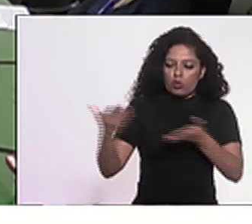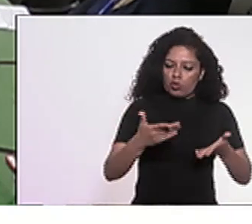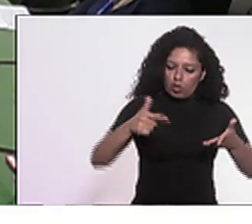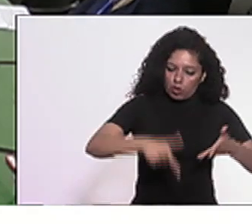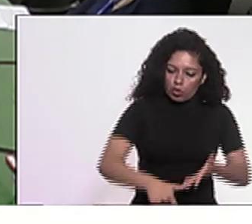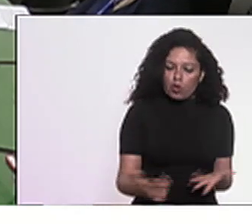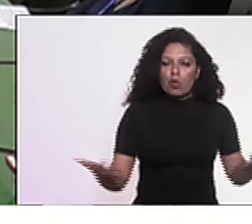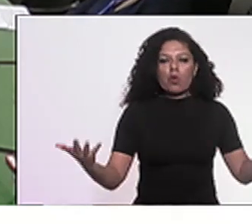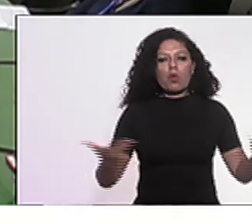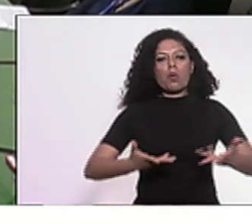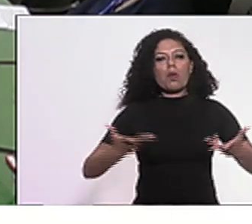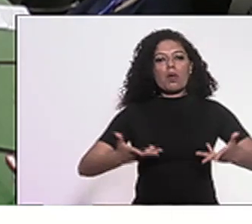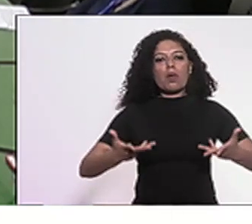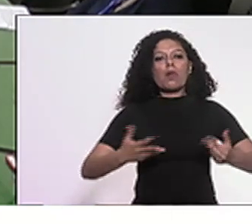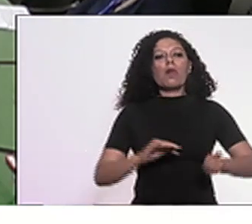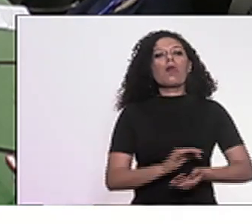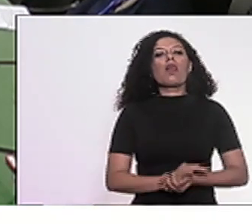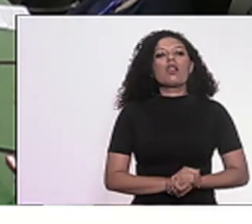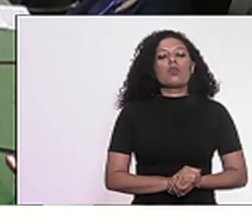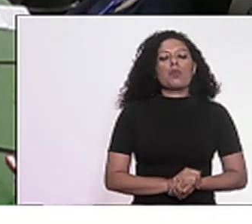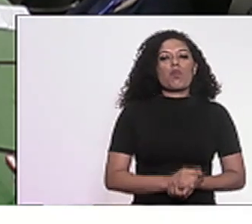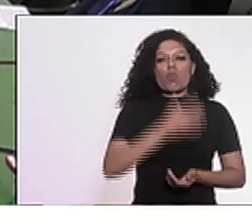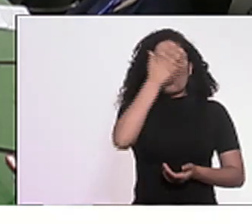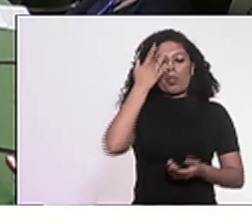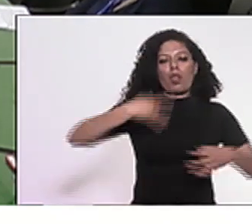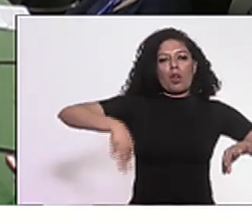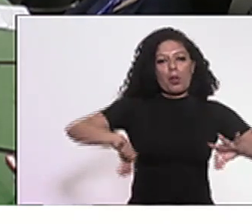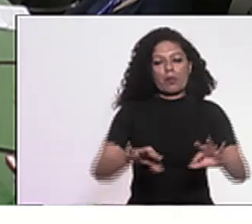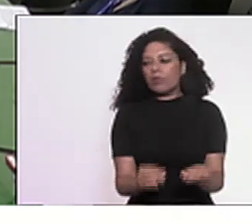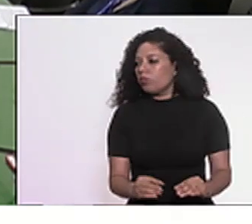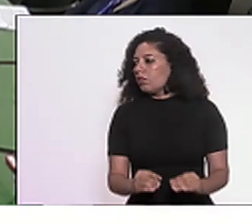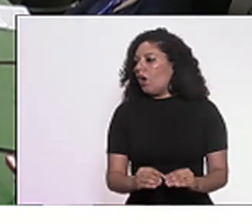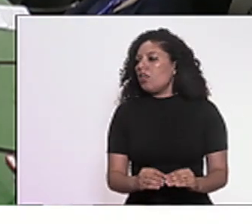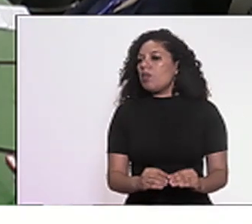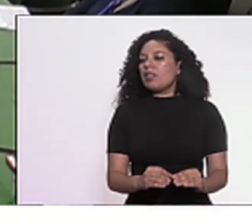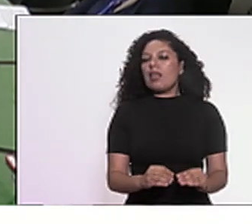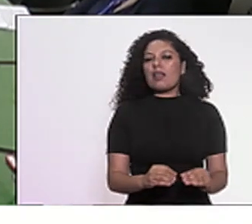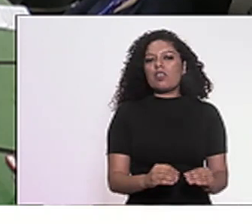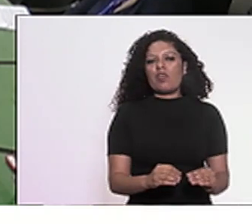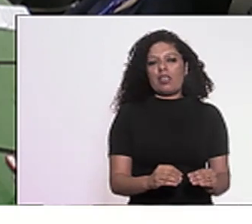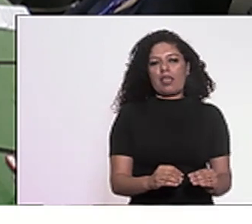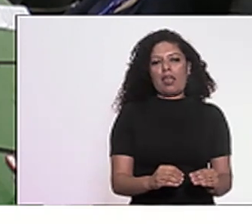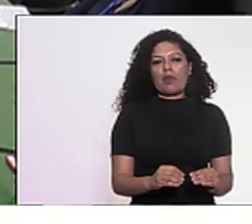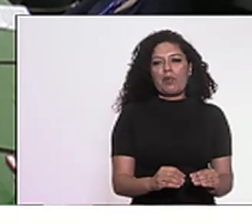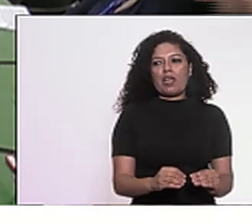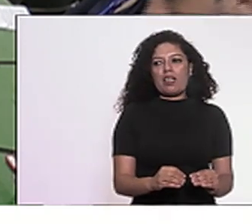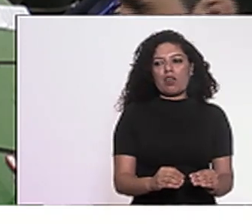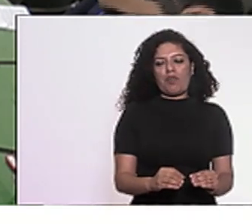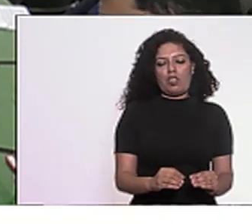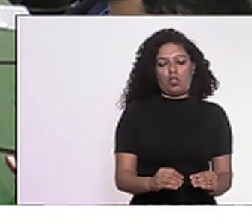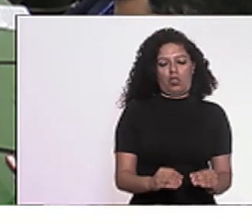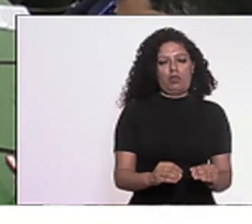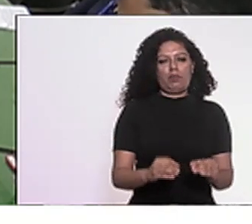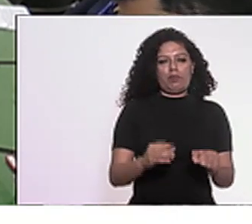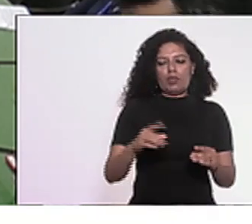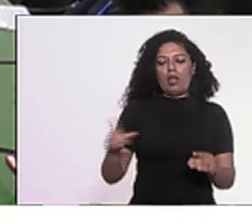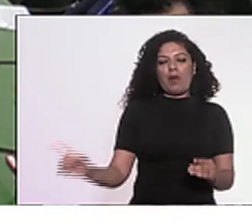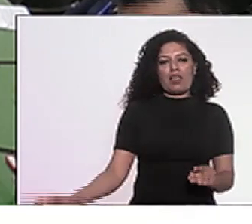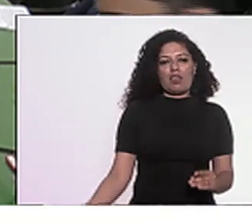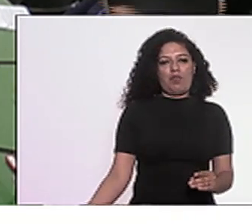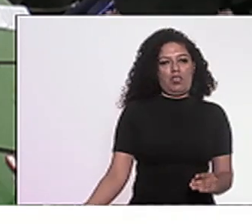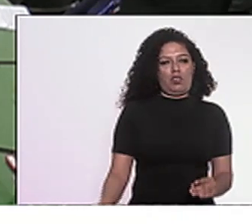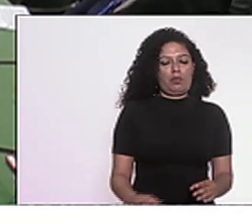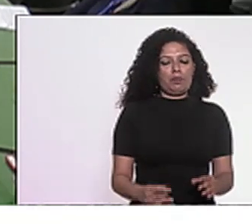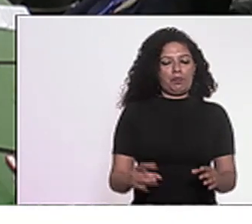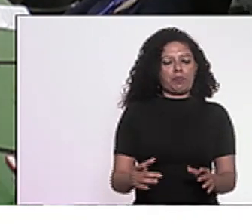dia de hoje, ao pessoal que compõe o Bombeiro, Polícia Militar,